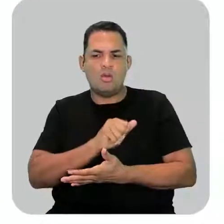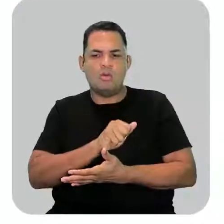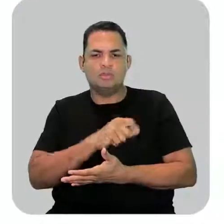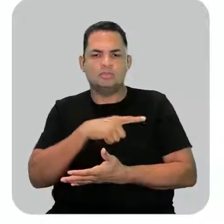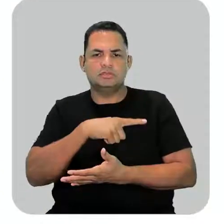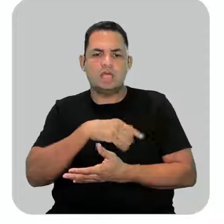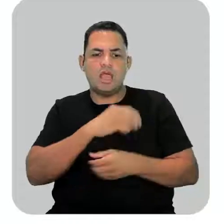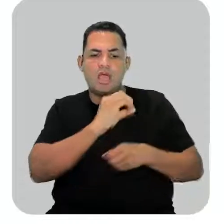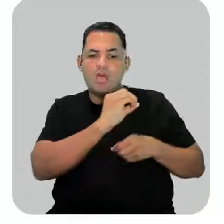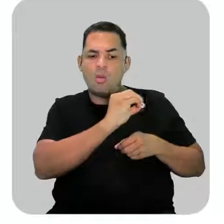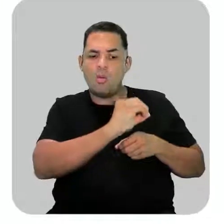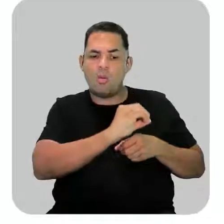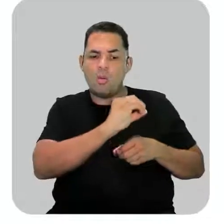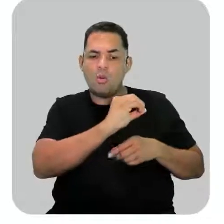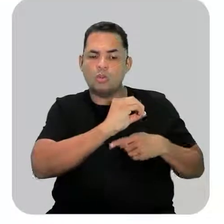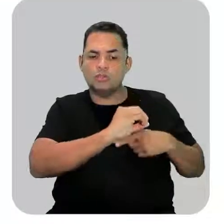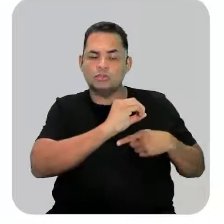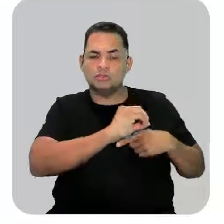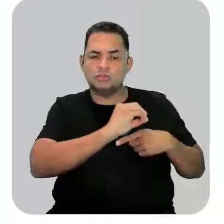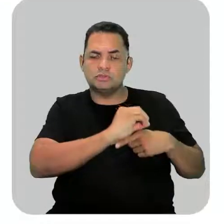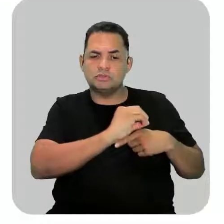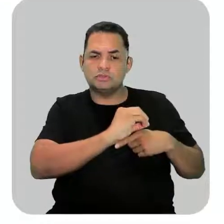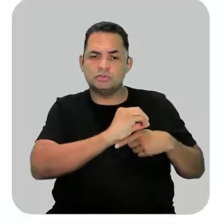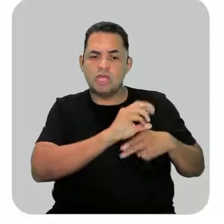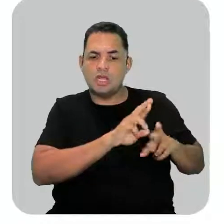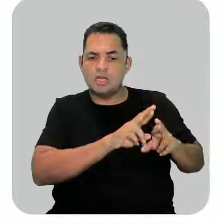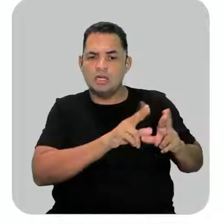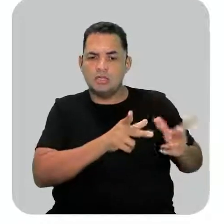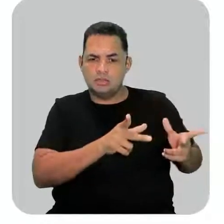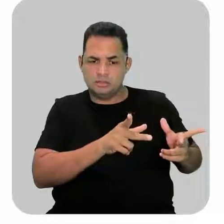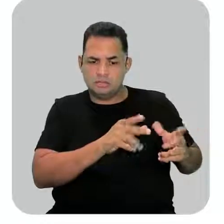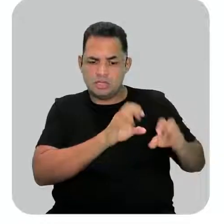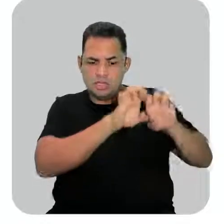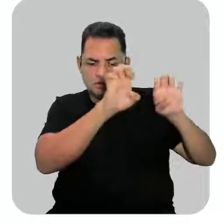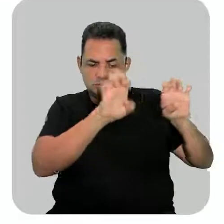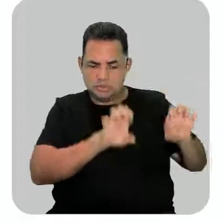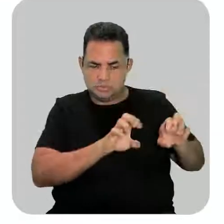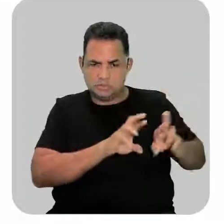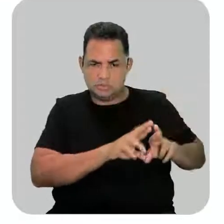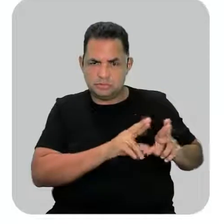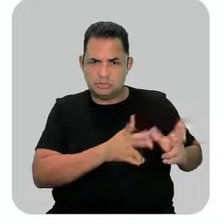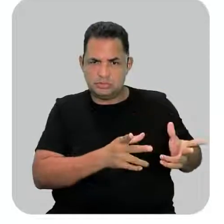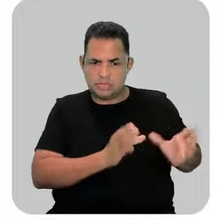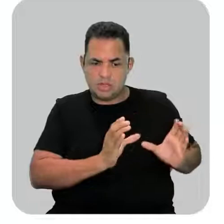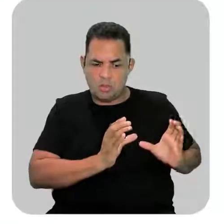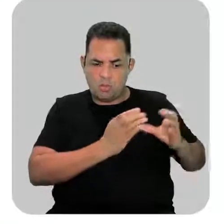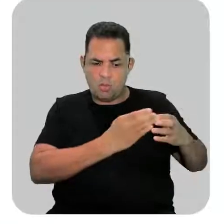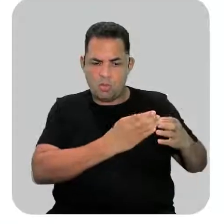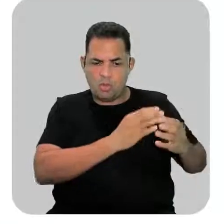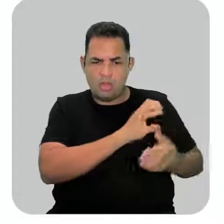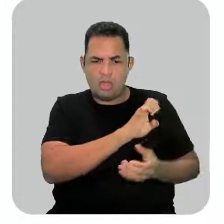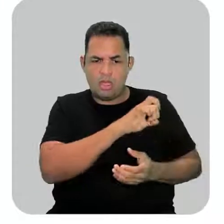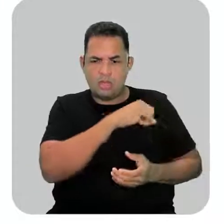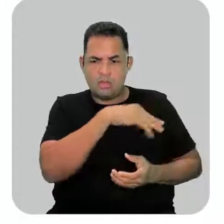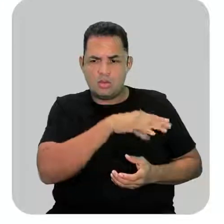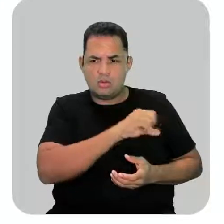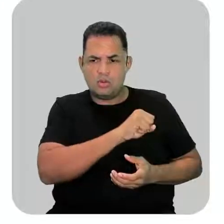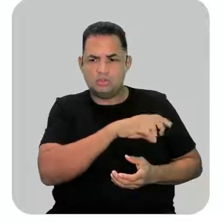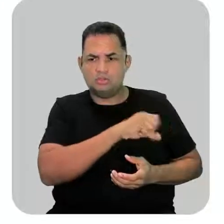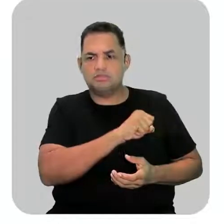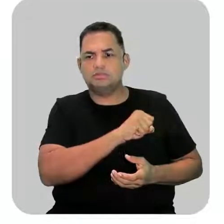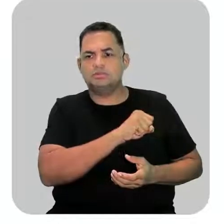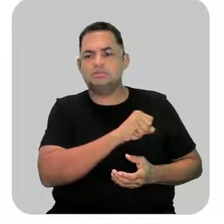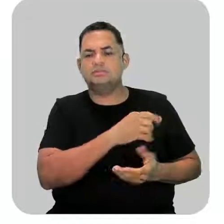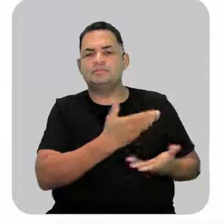oxigênio aparecendo de uma forma diferente. Então, todos que têm essa estrutura diferente vão ser agrupados ali nos enóis. E nós